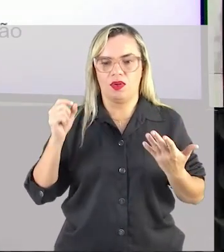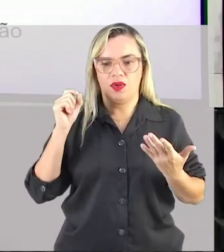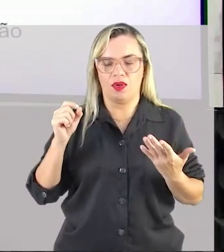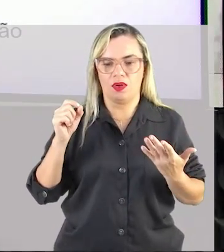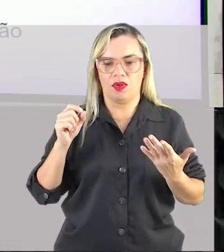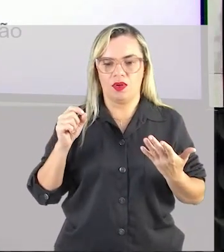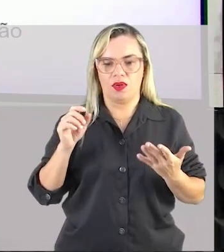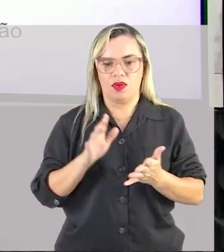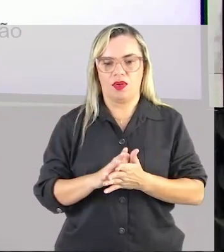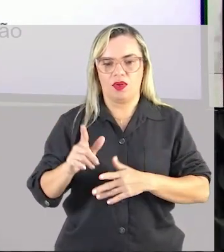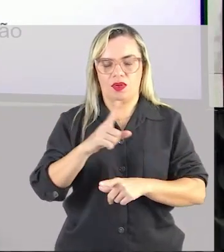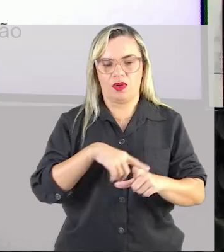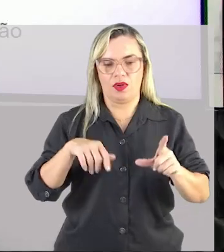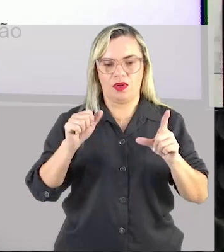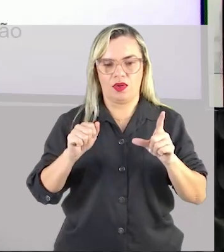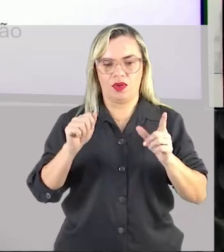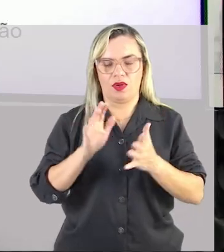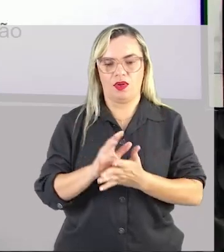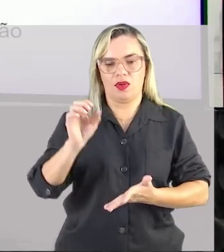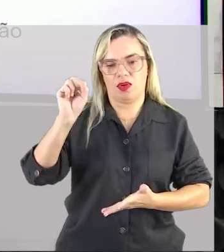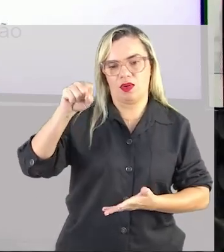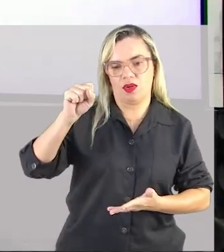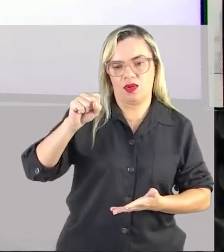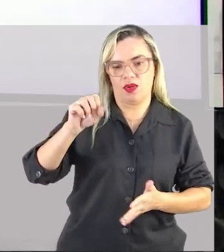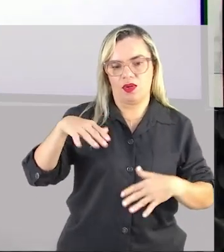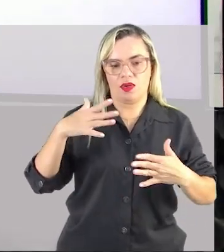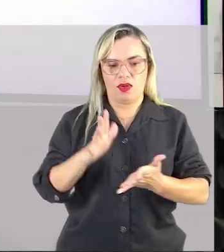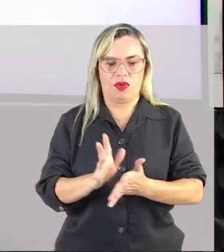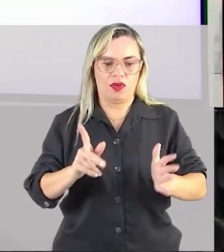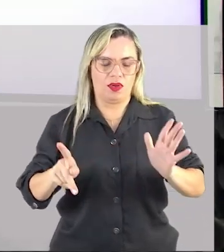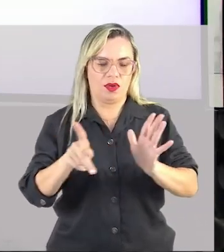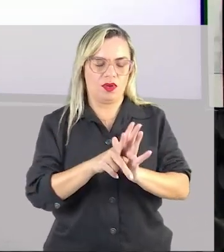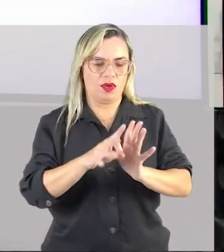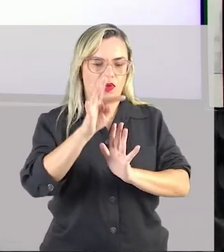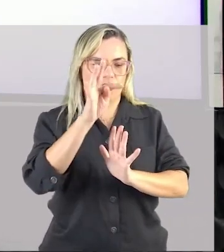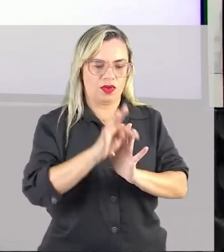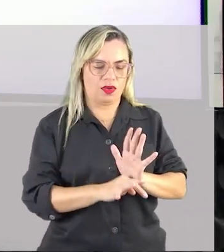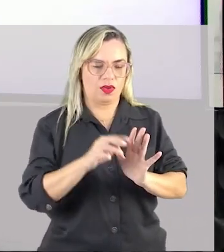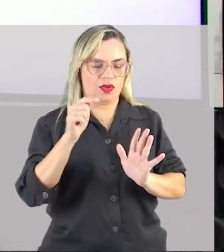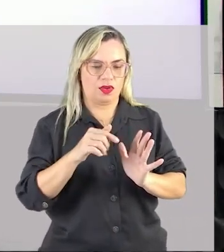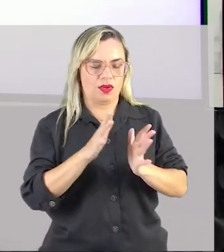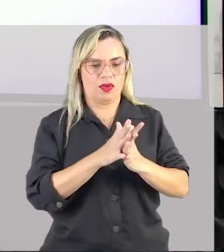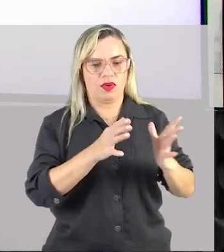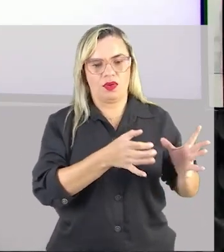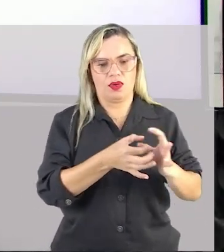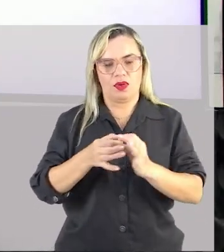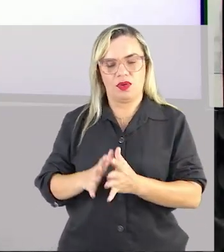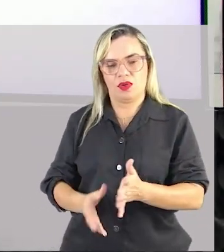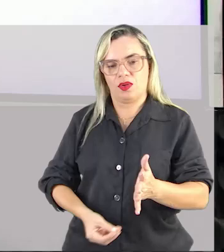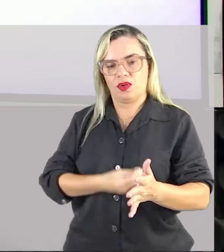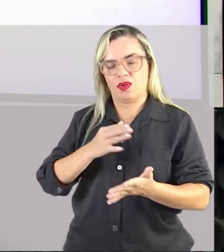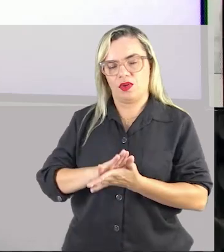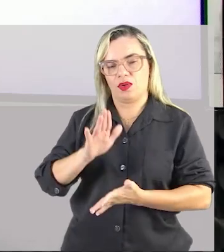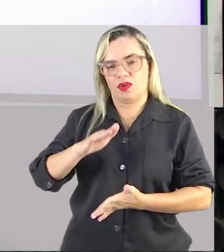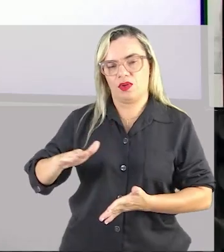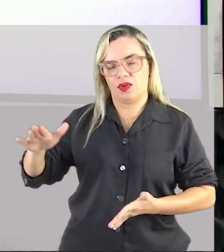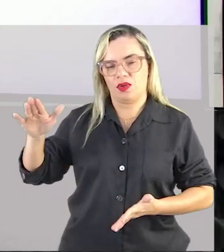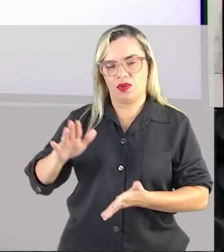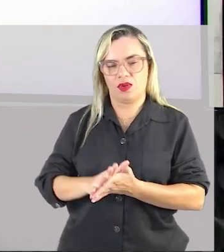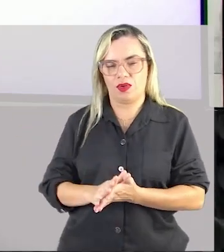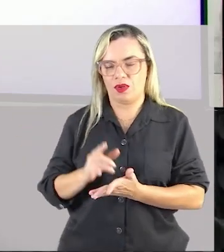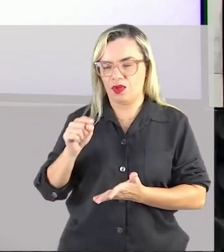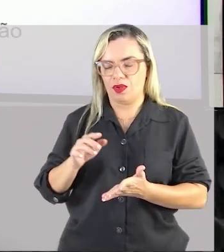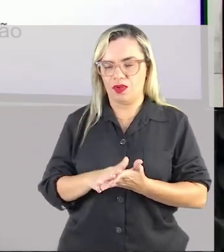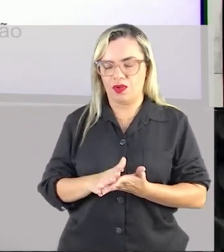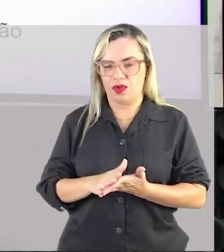para com o outro gera mudança. Sim, no próprio texto ele diz, ele entra em cena, se interessa pelo garoto e tudo cambia, ou